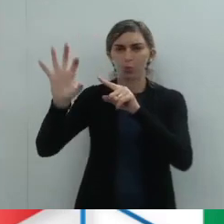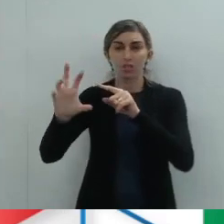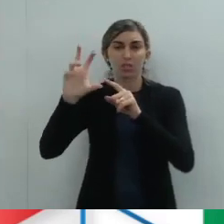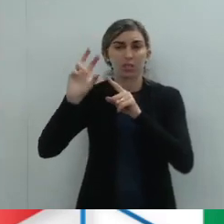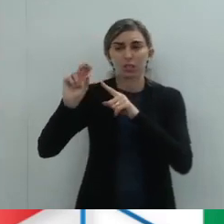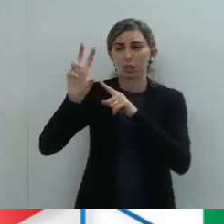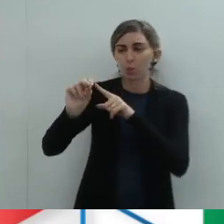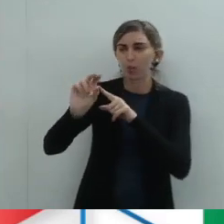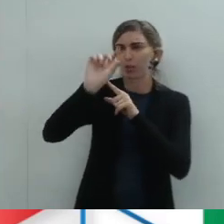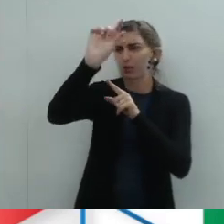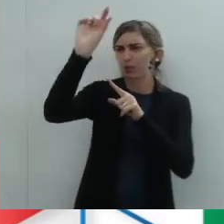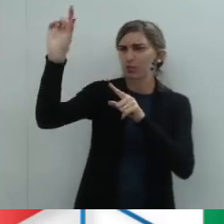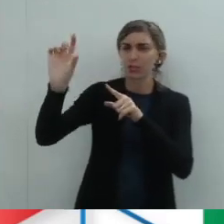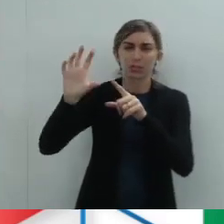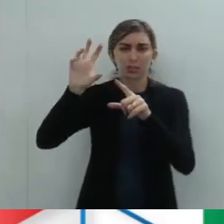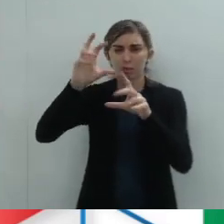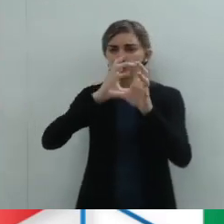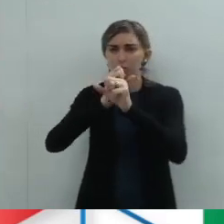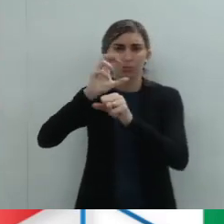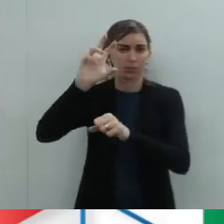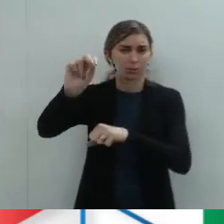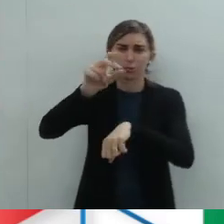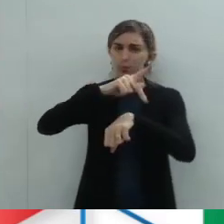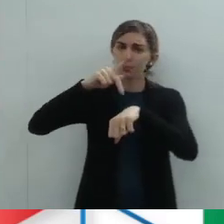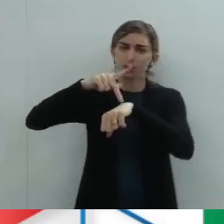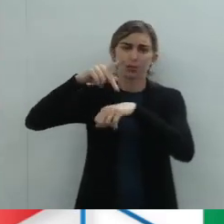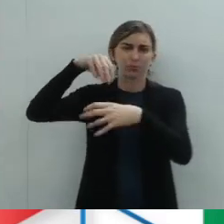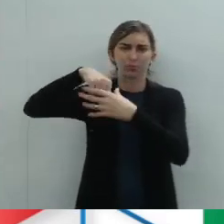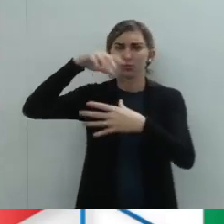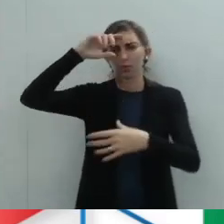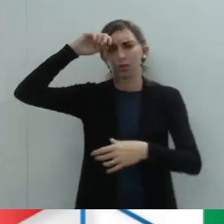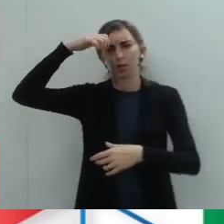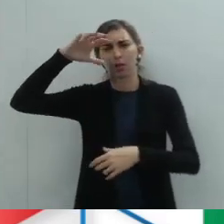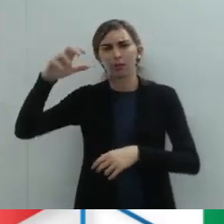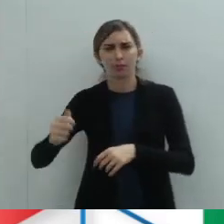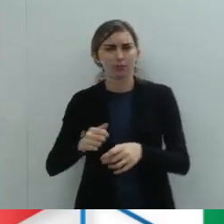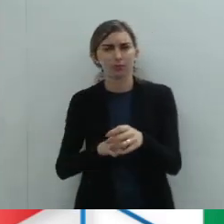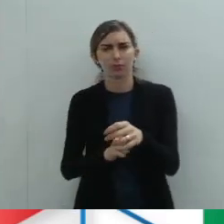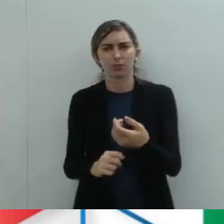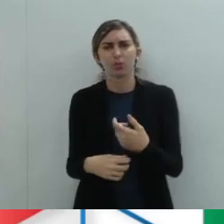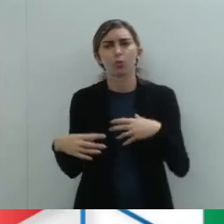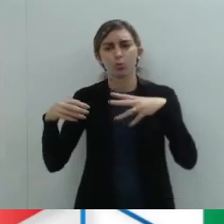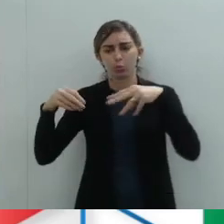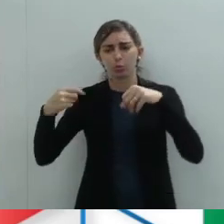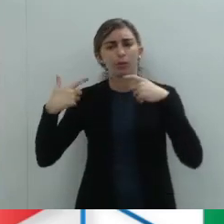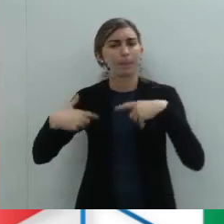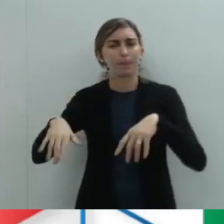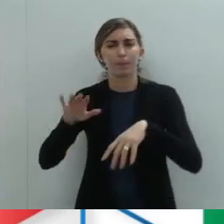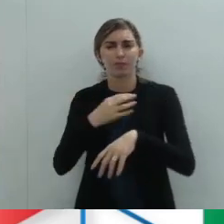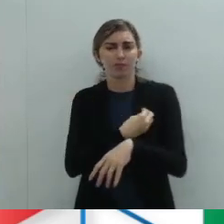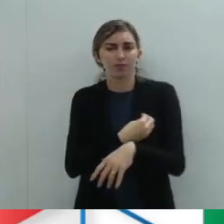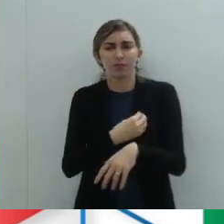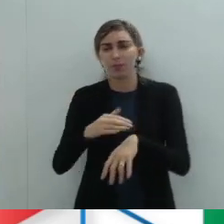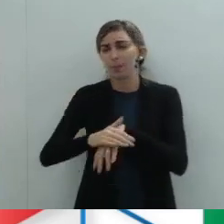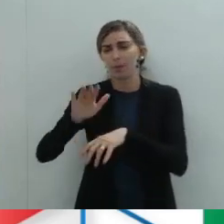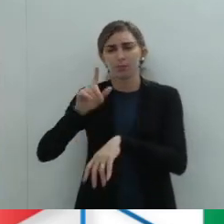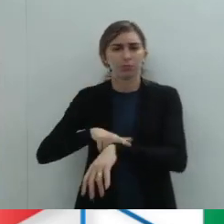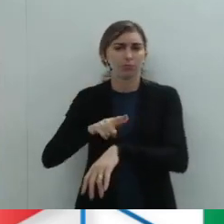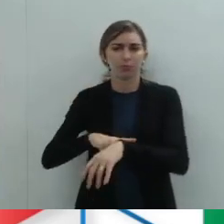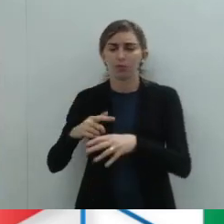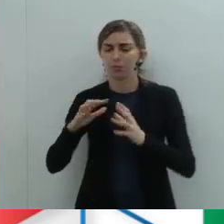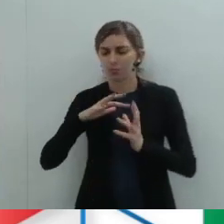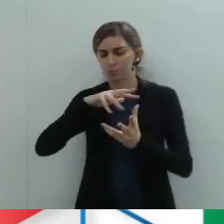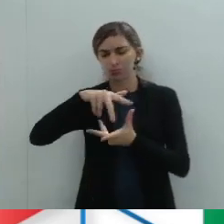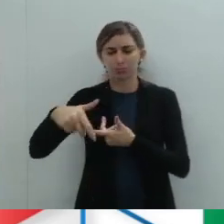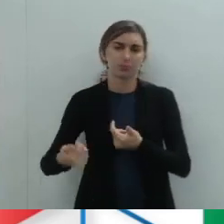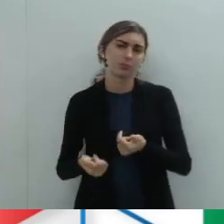50 países, né? Então a arqueologia aponta a África como território habitado há mais tempo no planeta. E isso